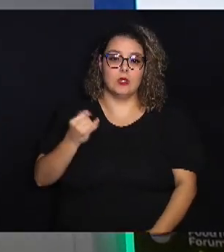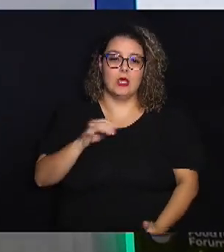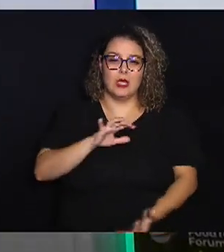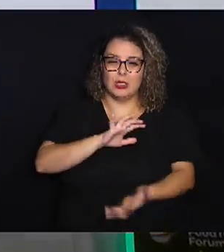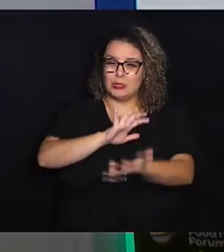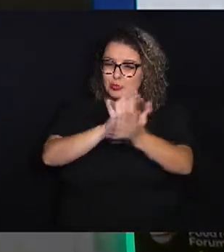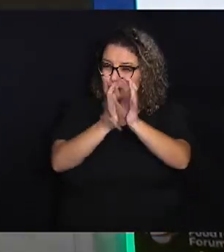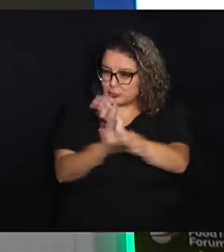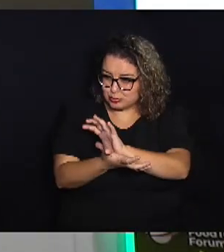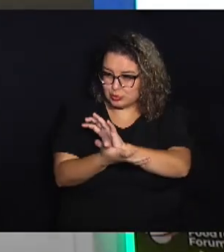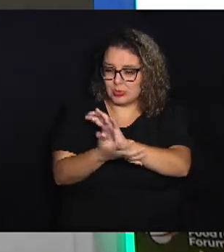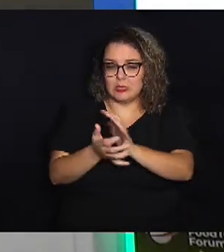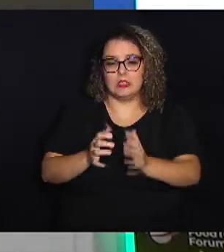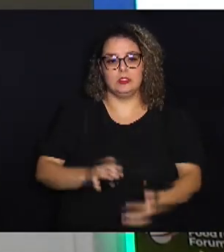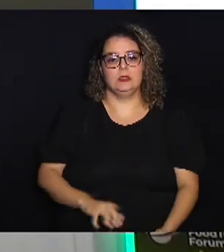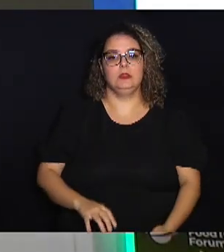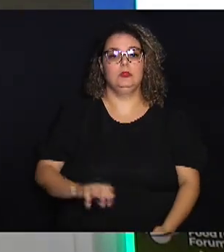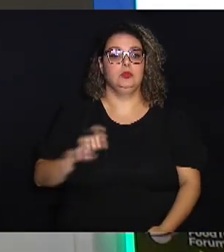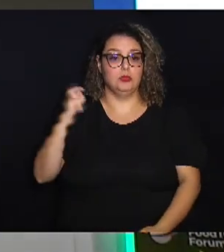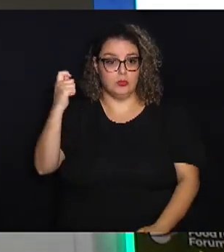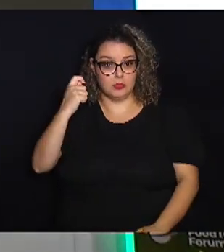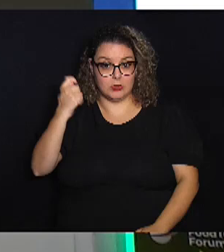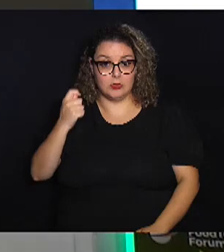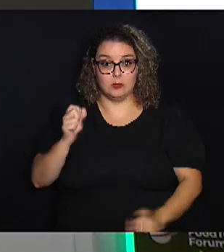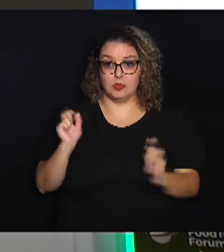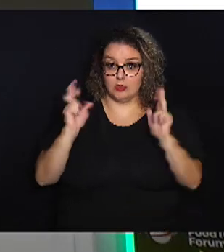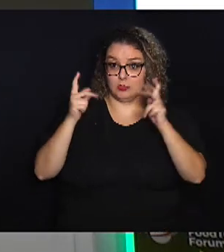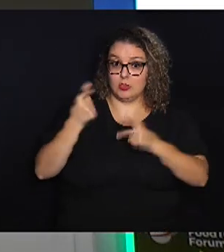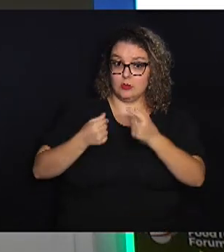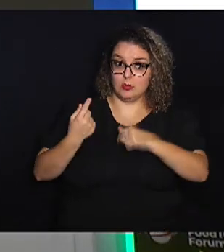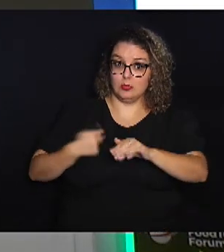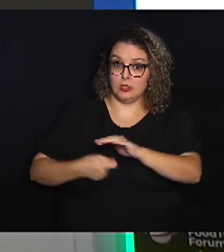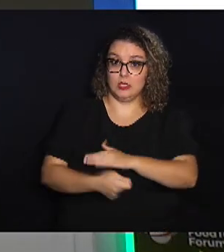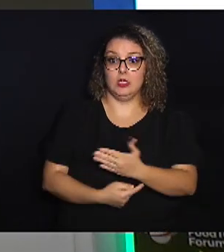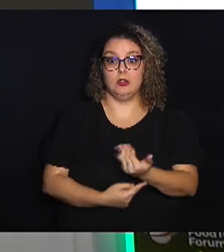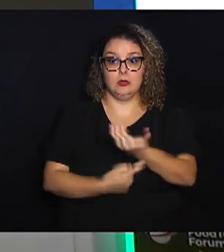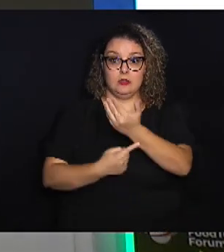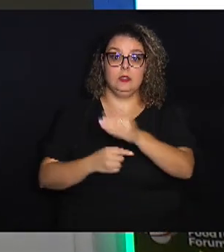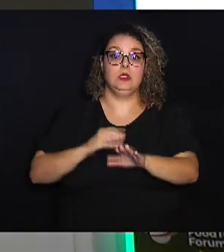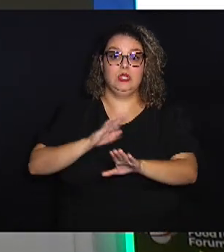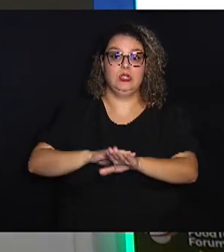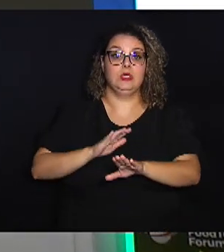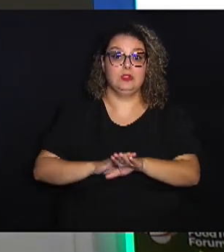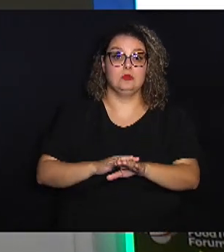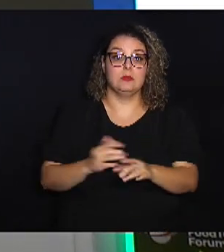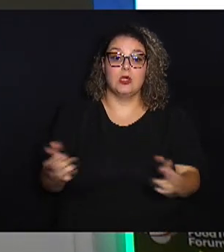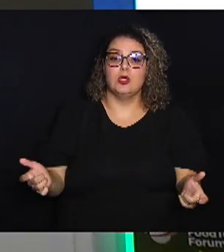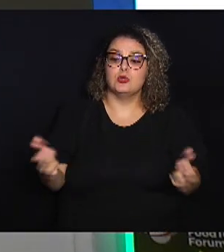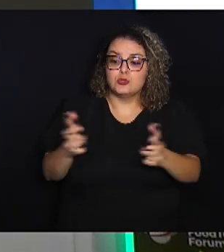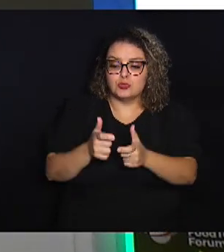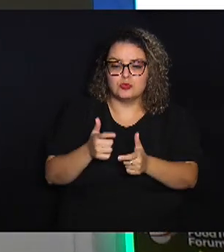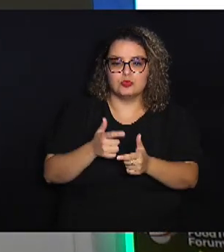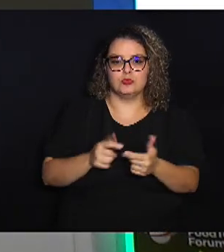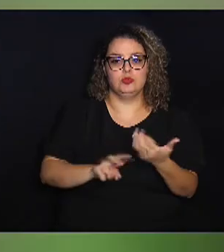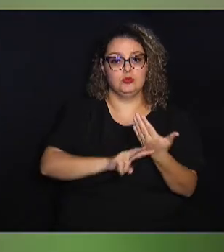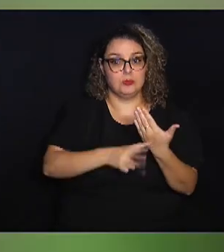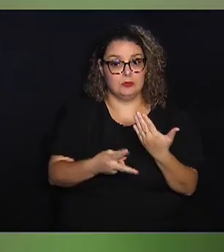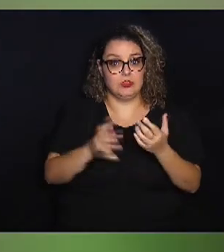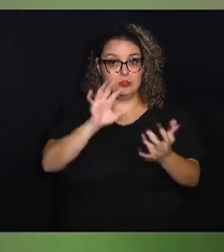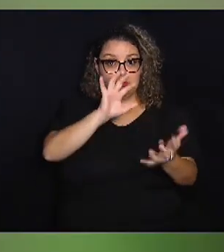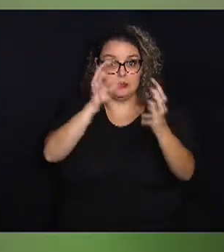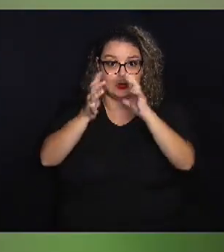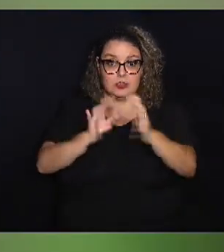do Sul acende o alerta para mais investimentos em tecnologia e ações para mitigar os efeitos climáticos.